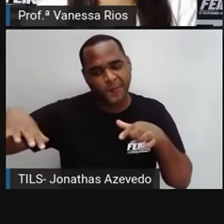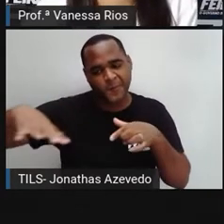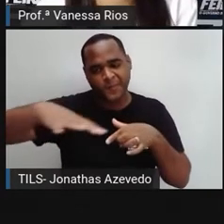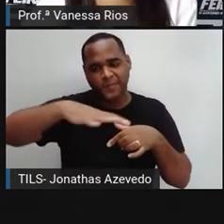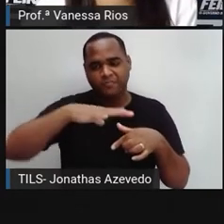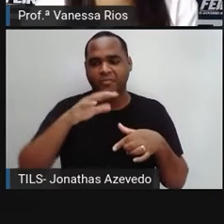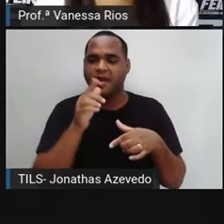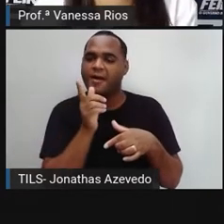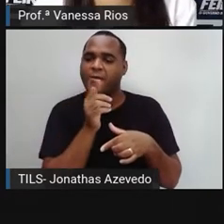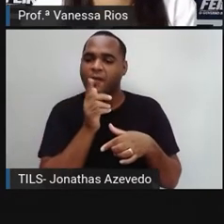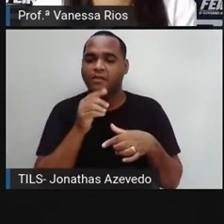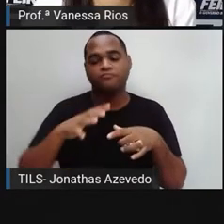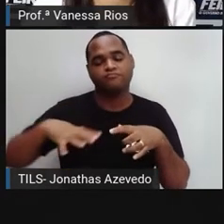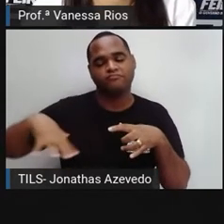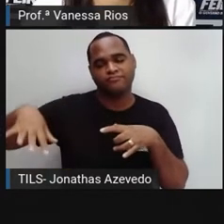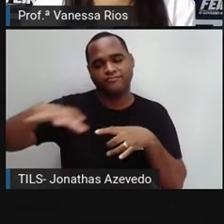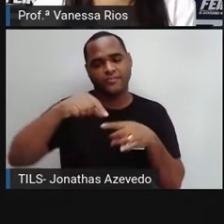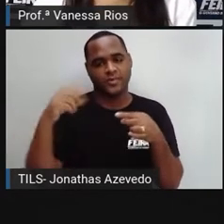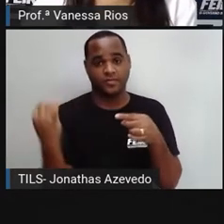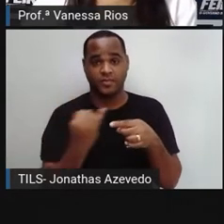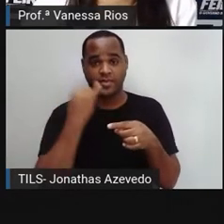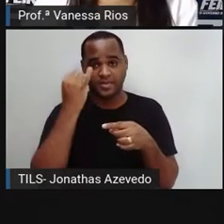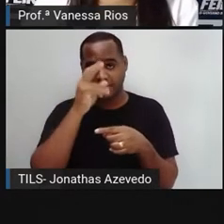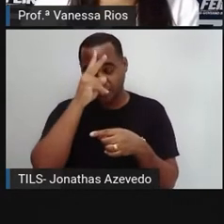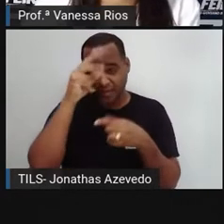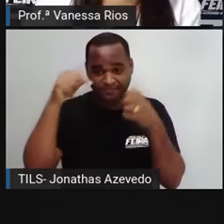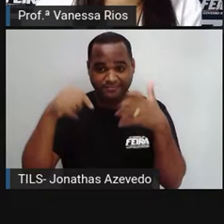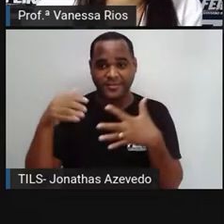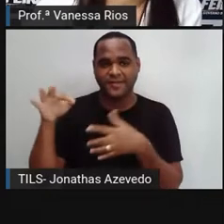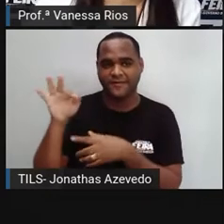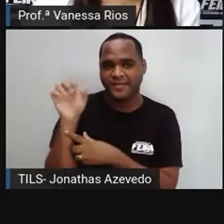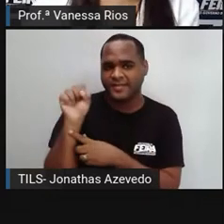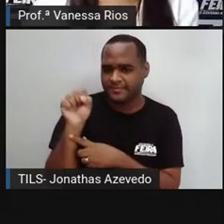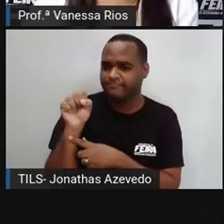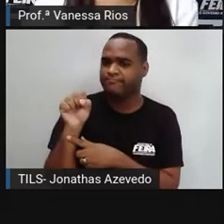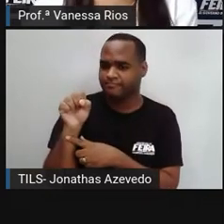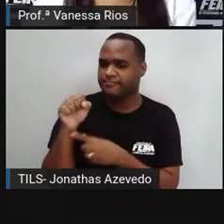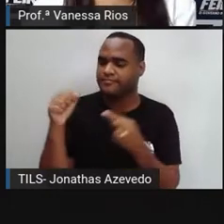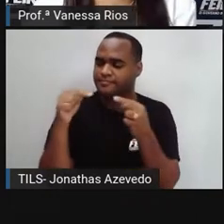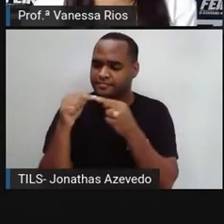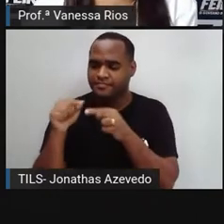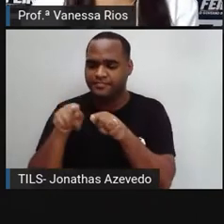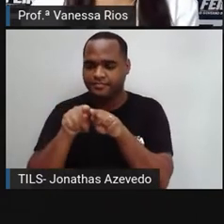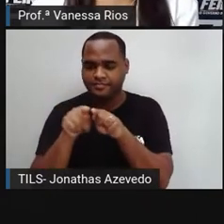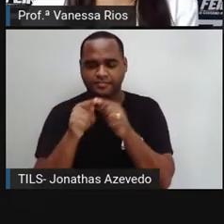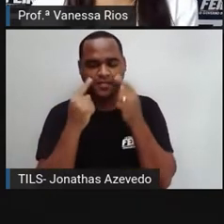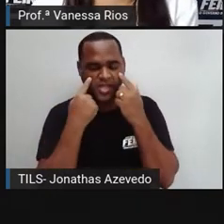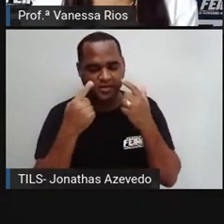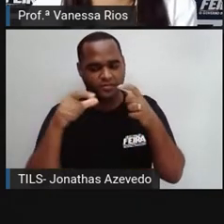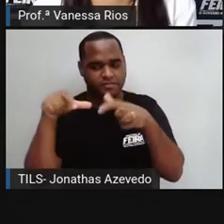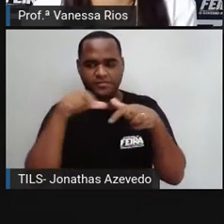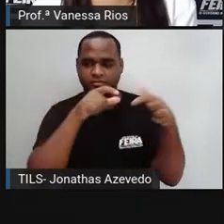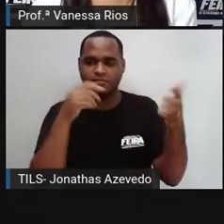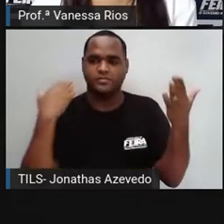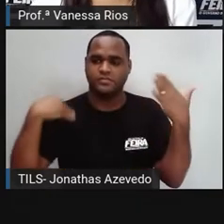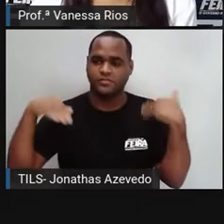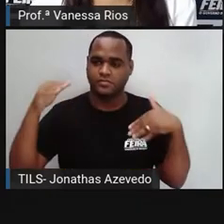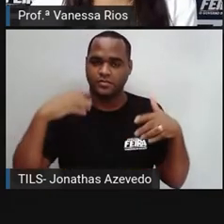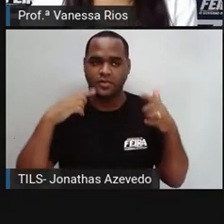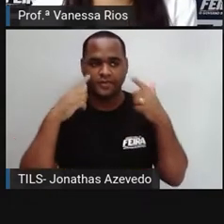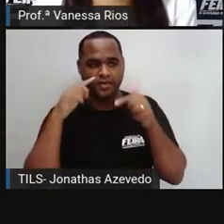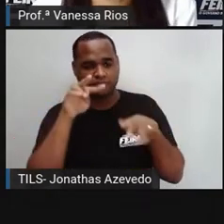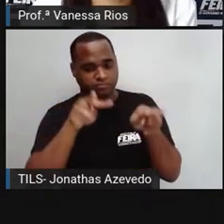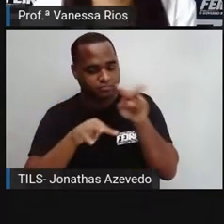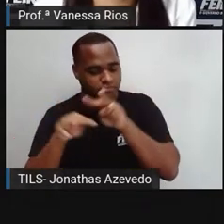refletir sobre a importância das lagoas para a história de Feira de Santana e observar um local de passeio onde a gente observa